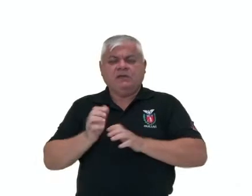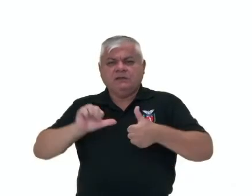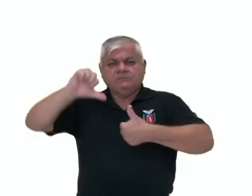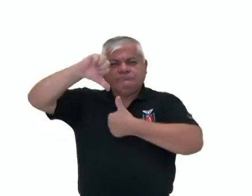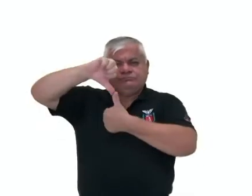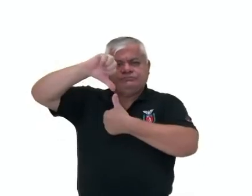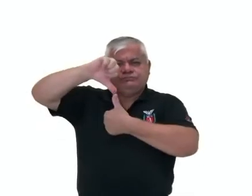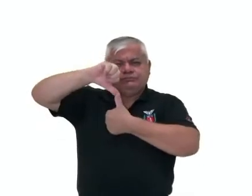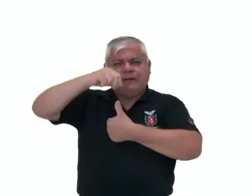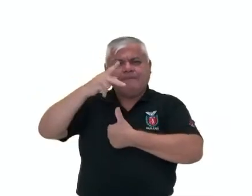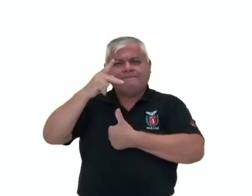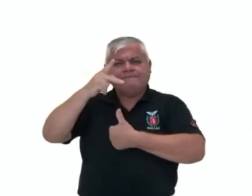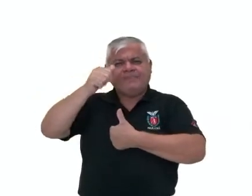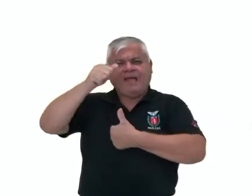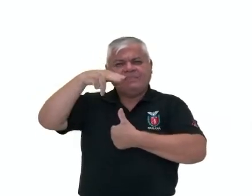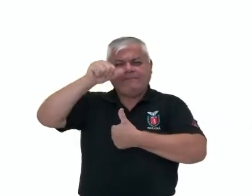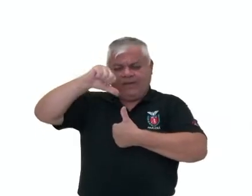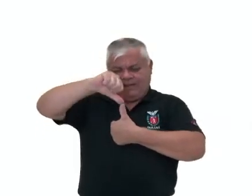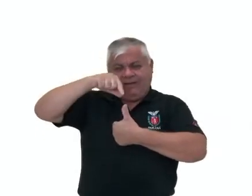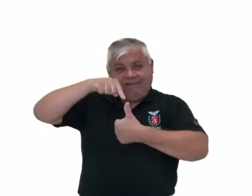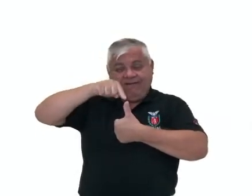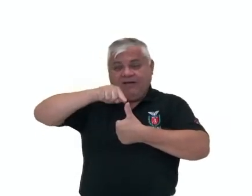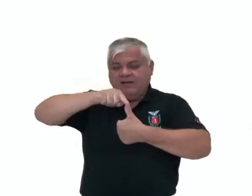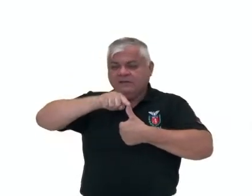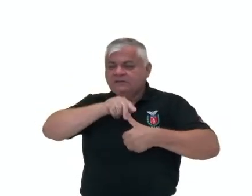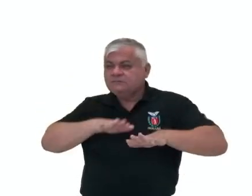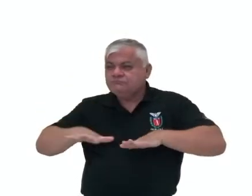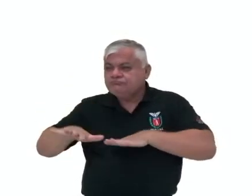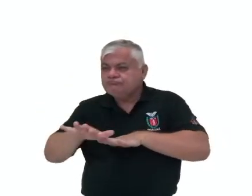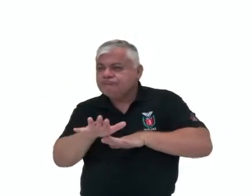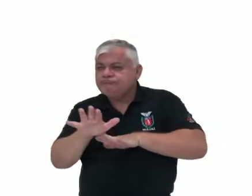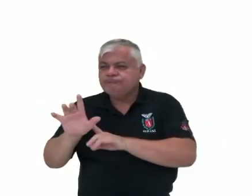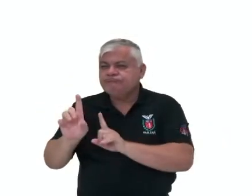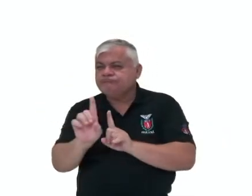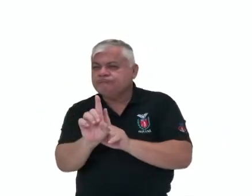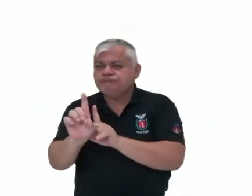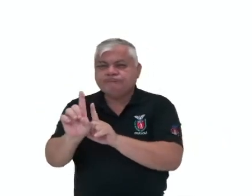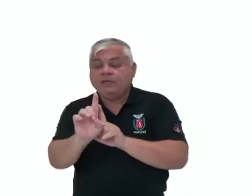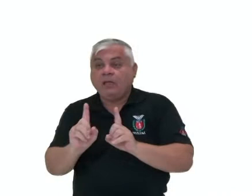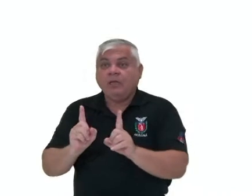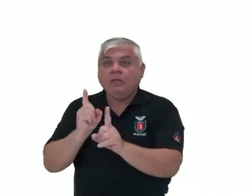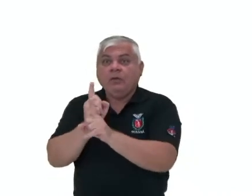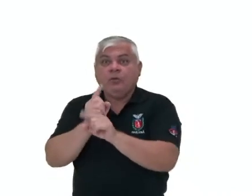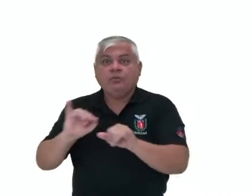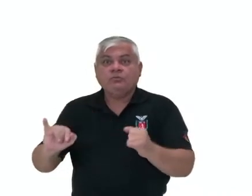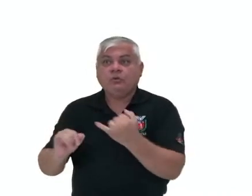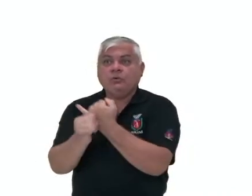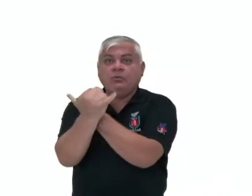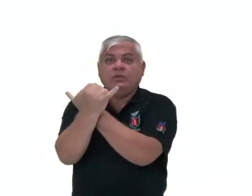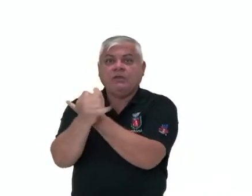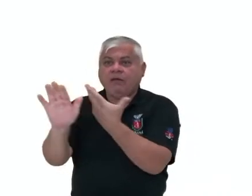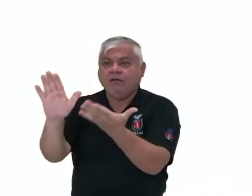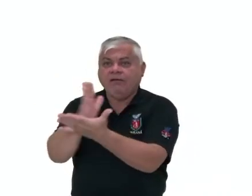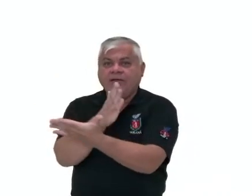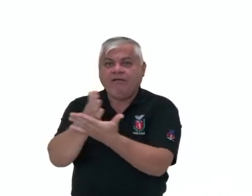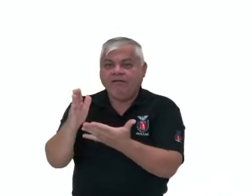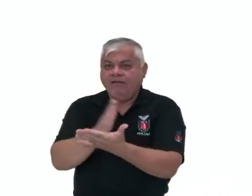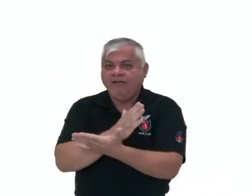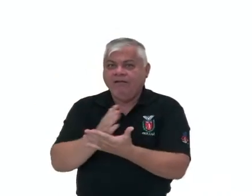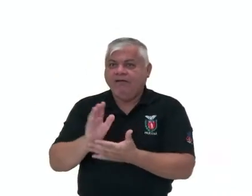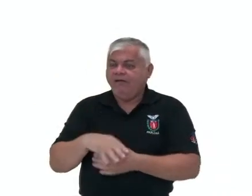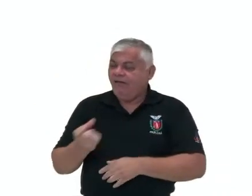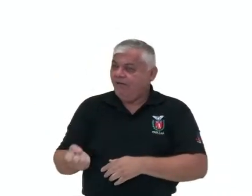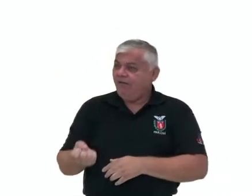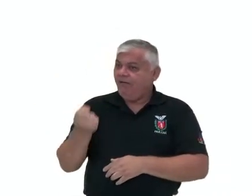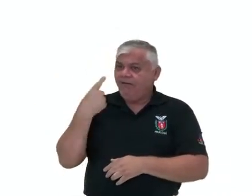homens em direção às terras incas. A expedição de Pizarro encontrou o Império Inca dividido por conta da sucessão do trono inca